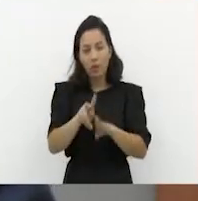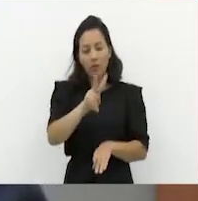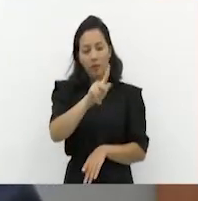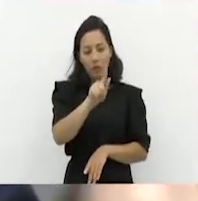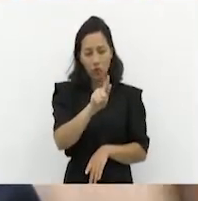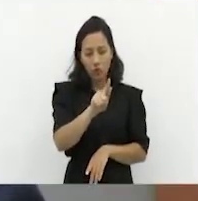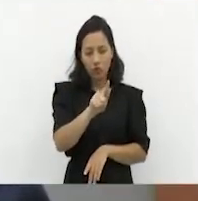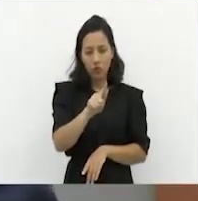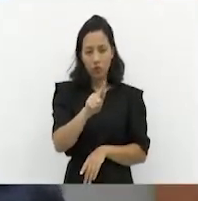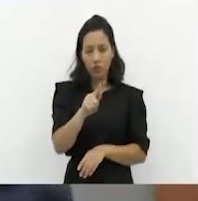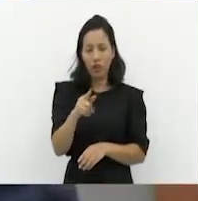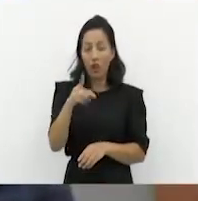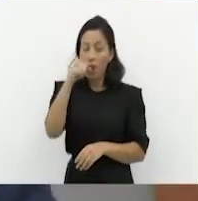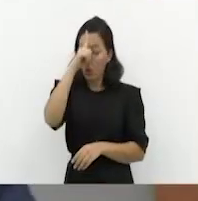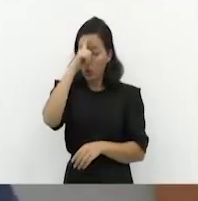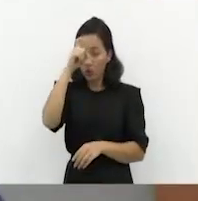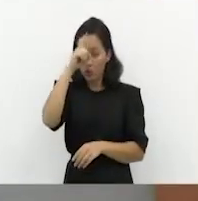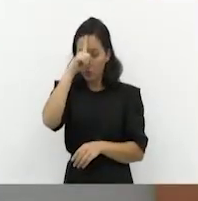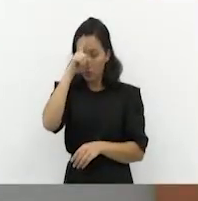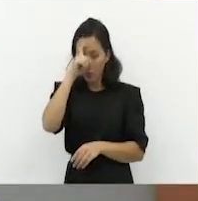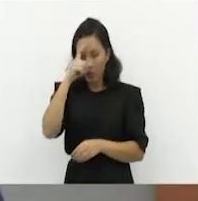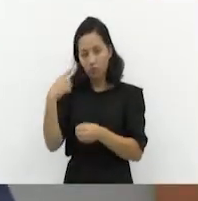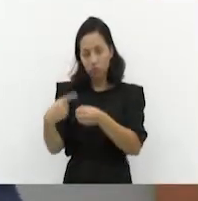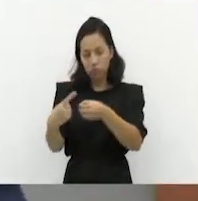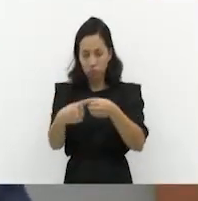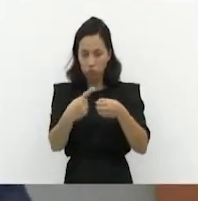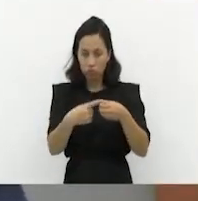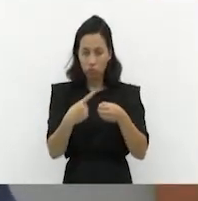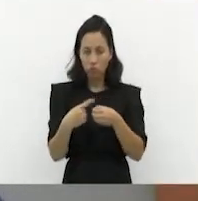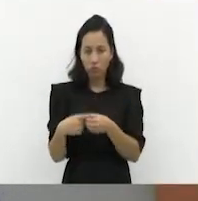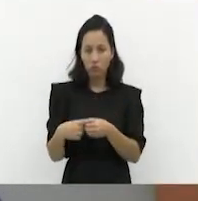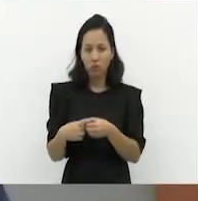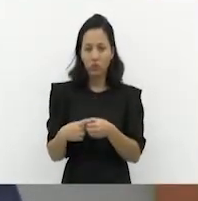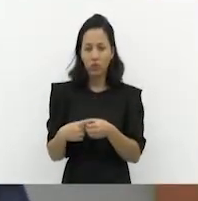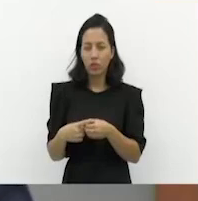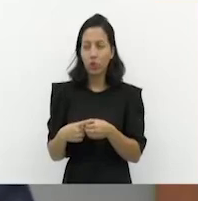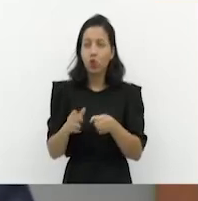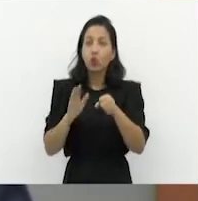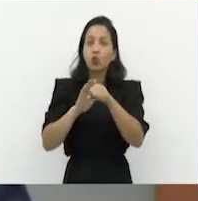e os hospitais regionais na forma de plantões.